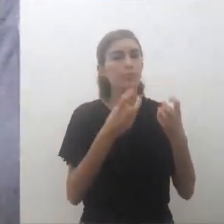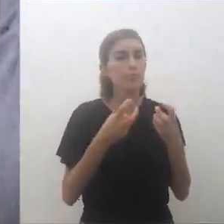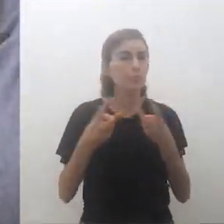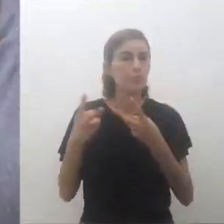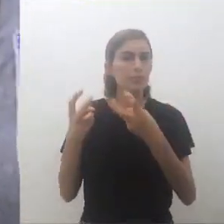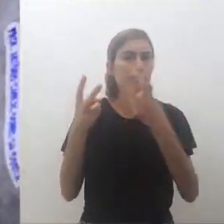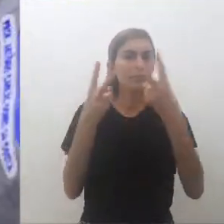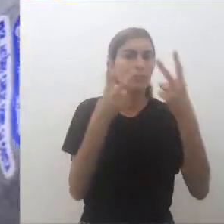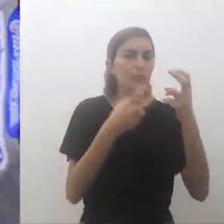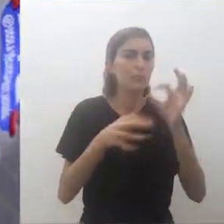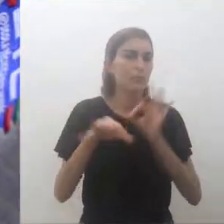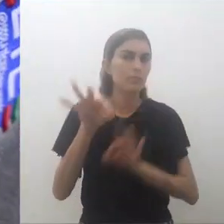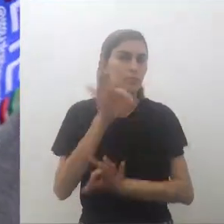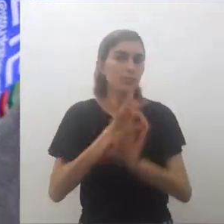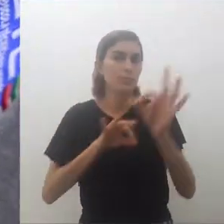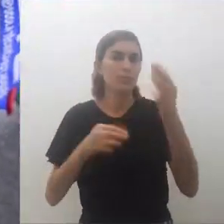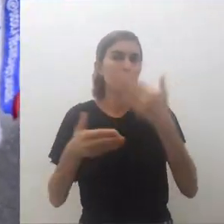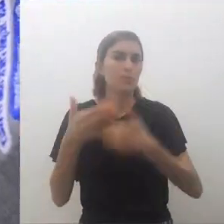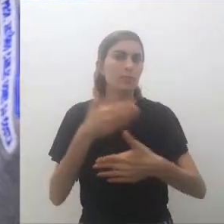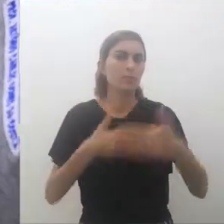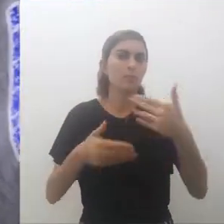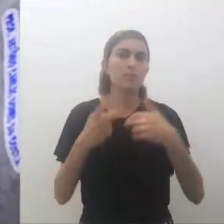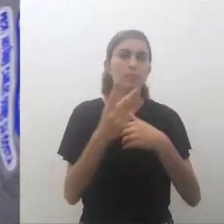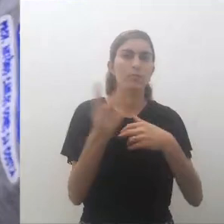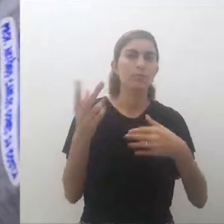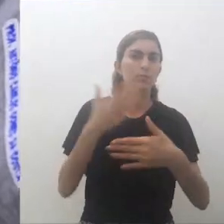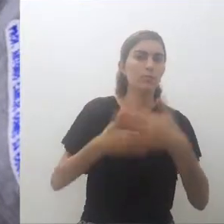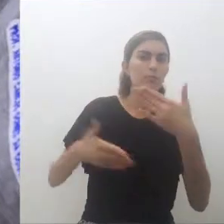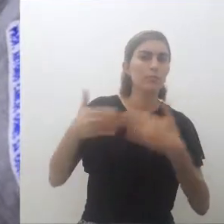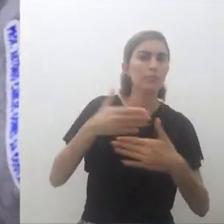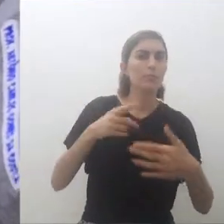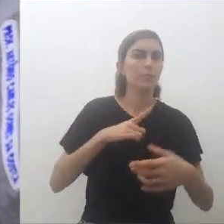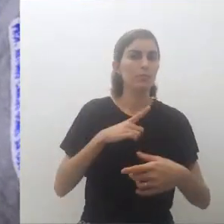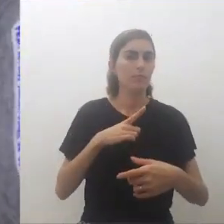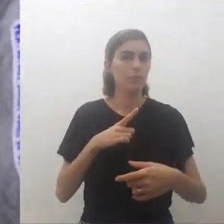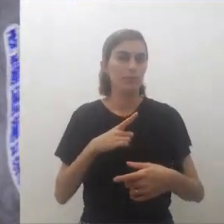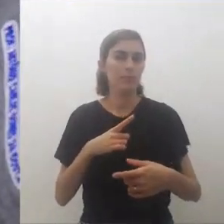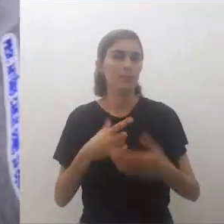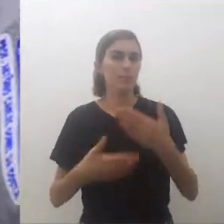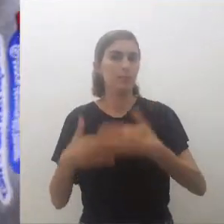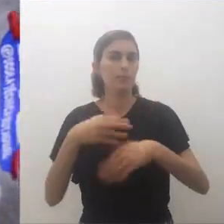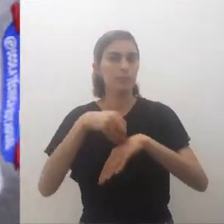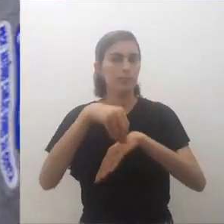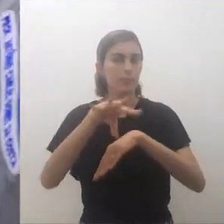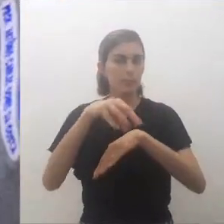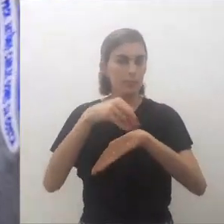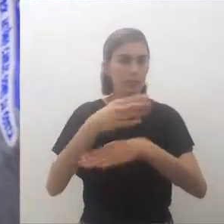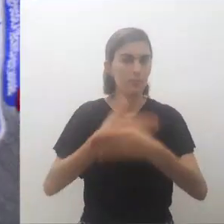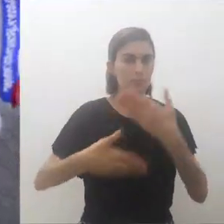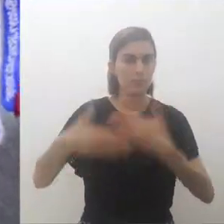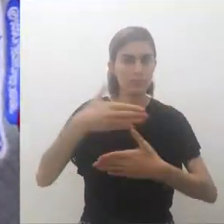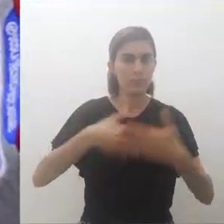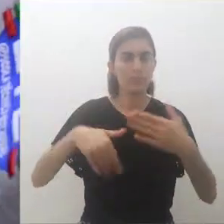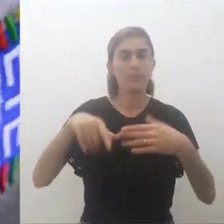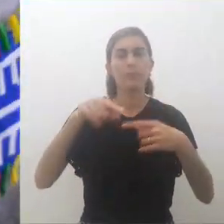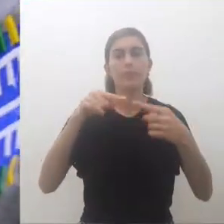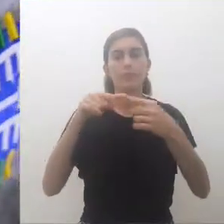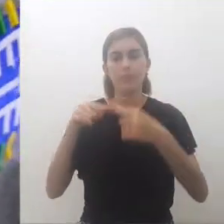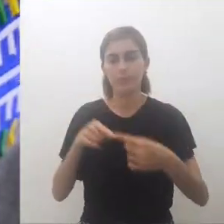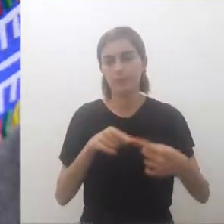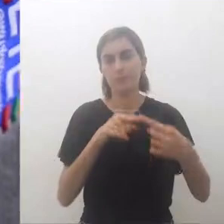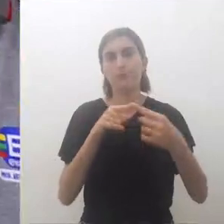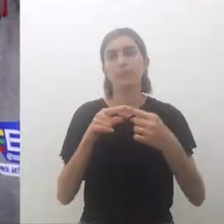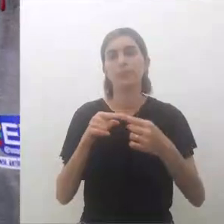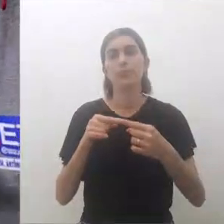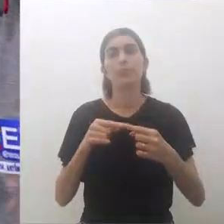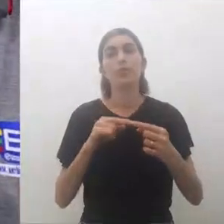arranjo que elas têm entre si e a relação que elas passam a ter um elemento com